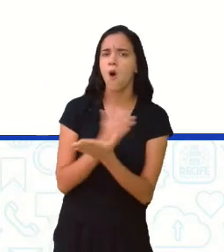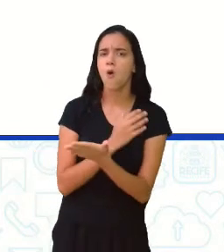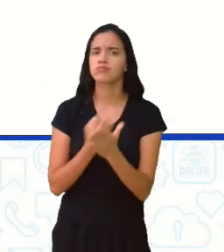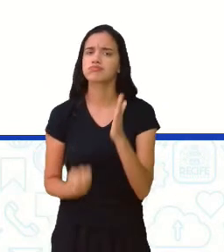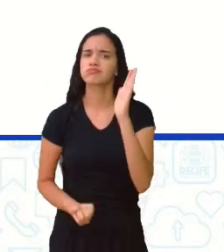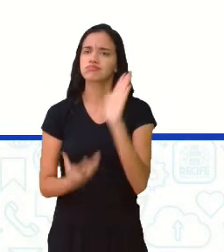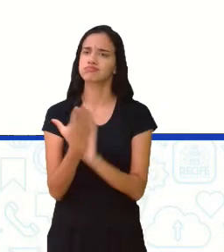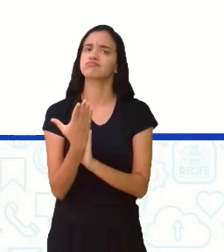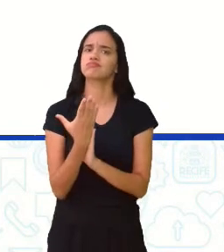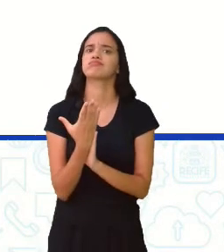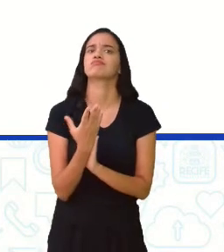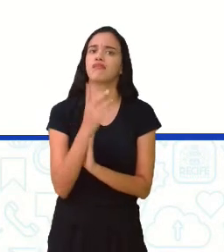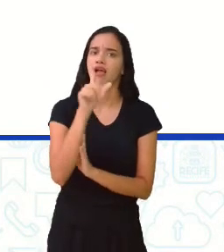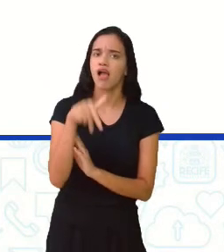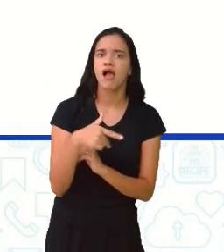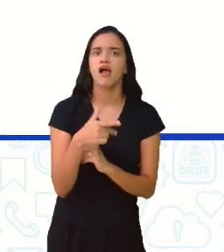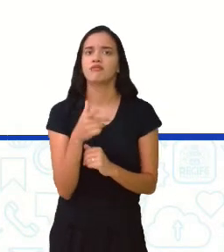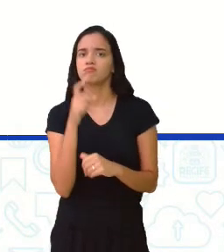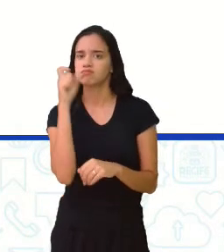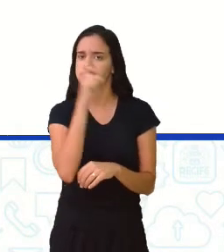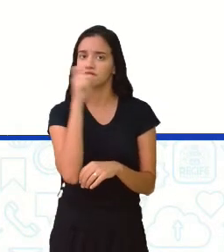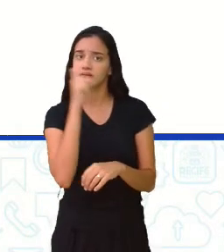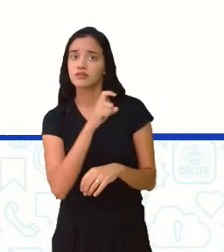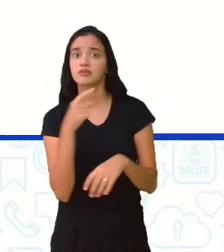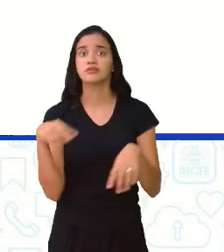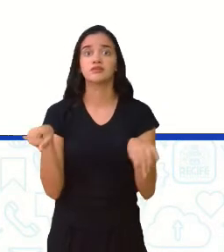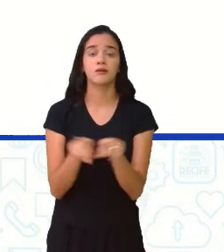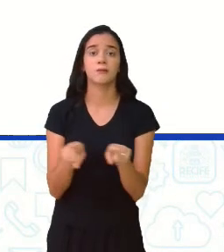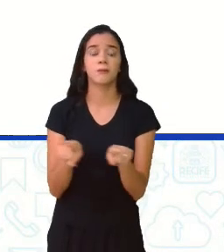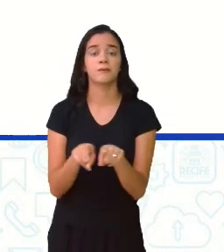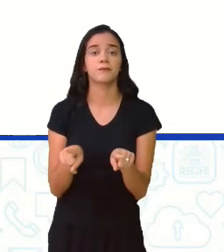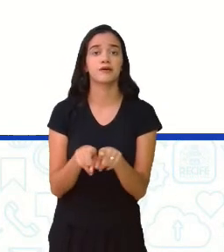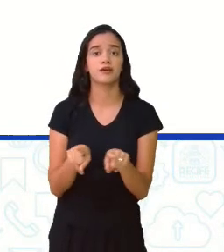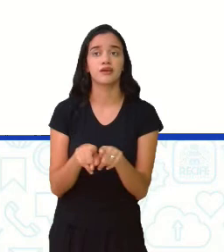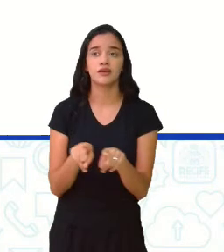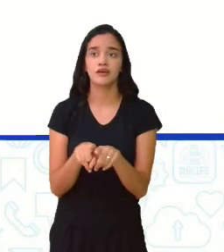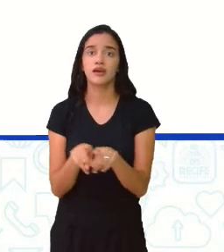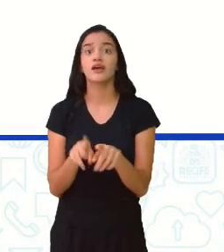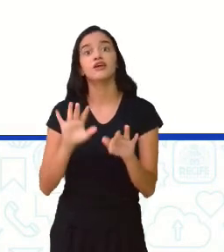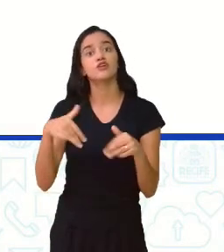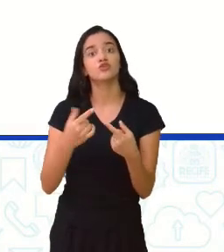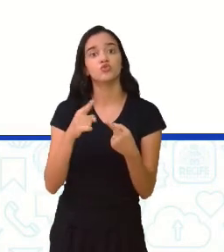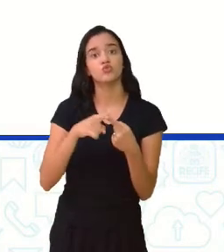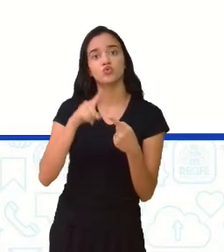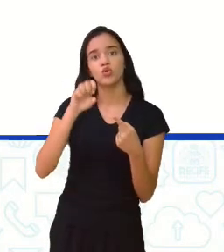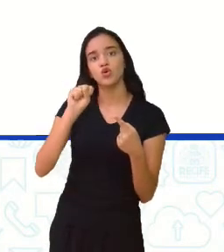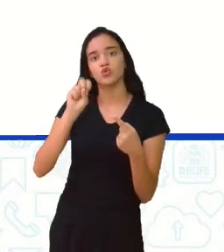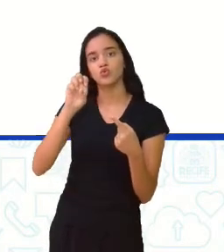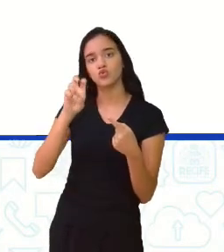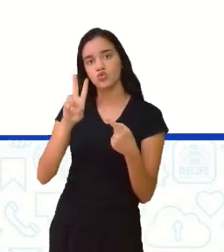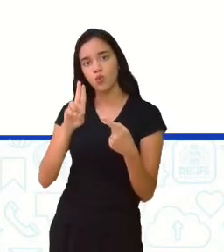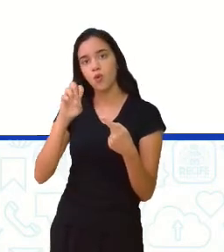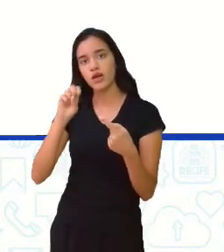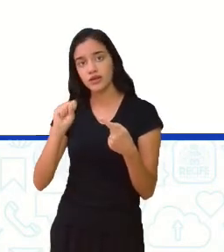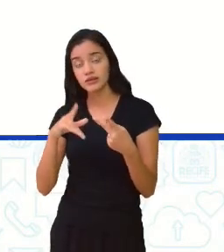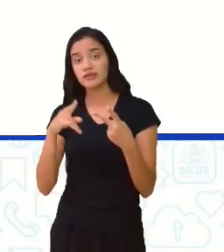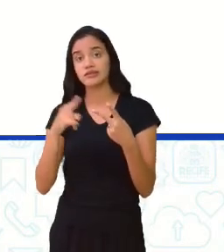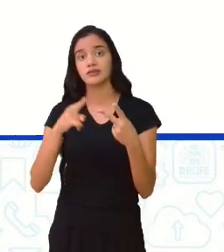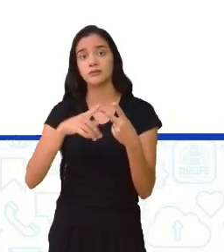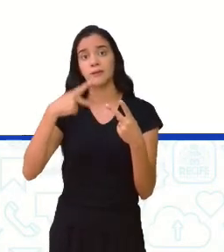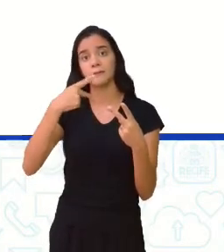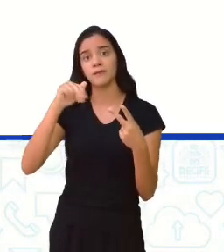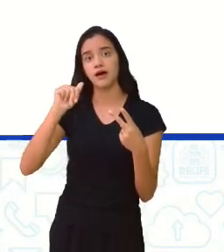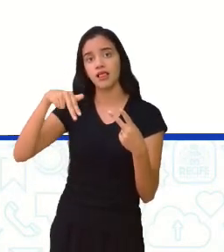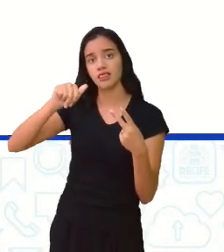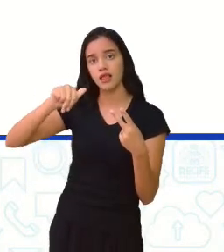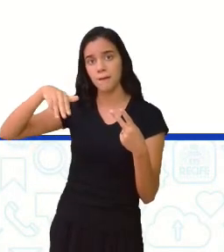criados artificialmente, como o Canal de Suez e o Canal do Panamá. Outros são naturais, como o